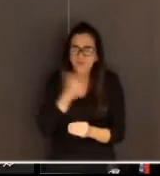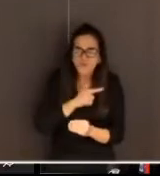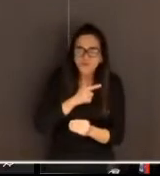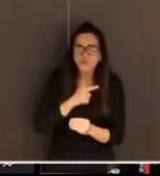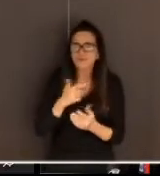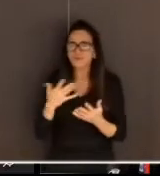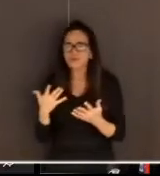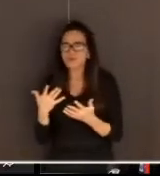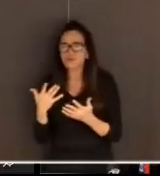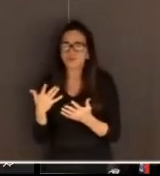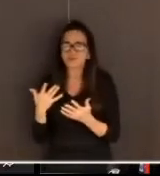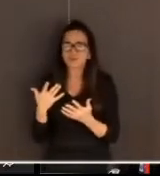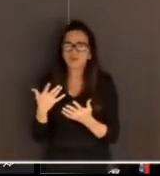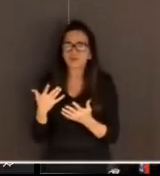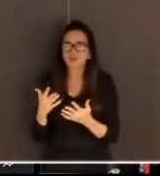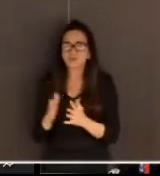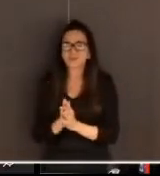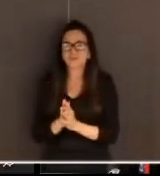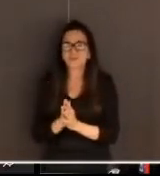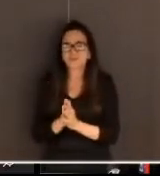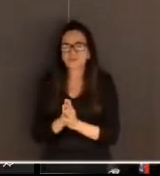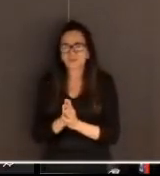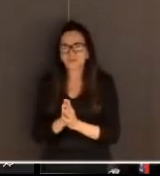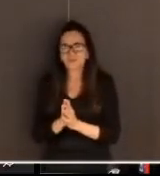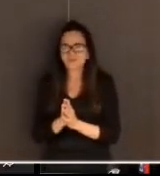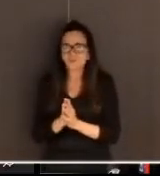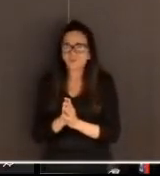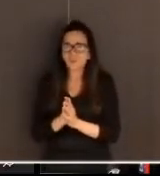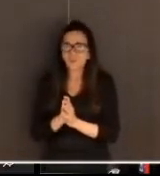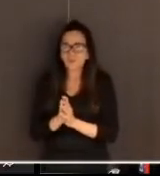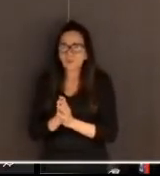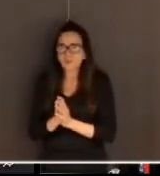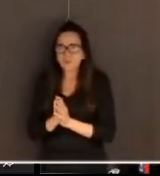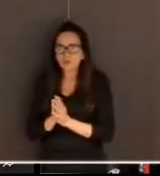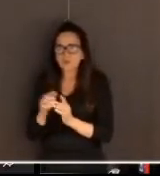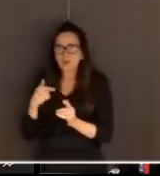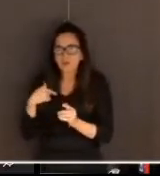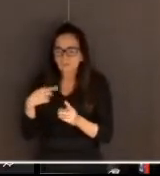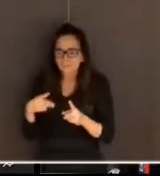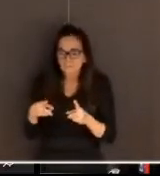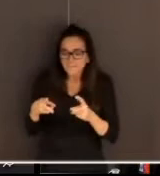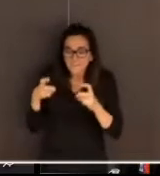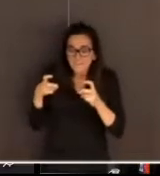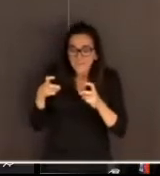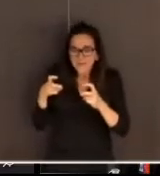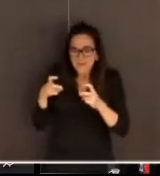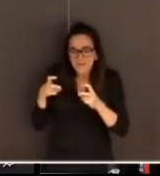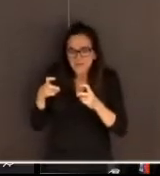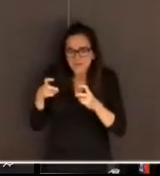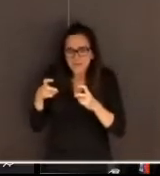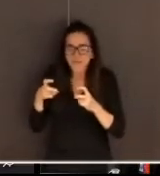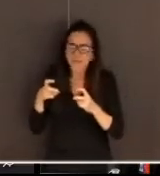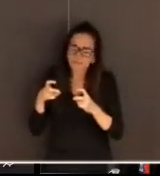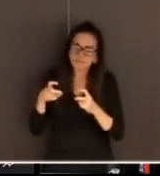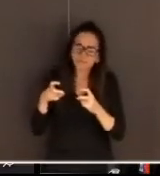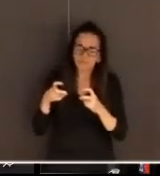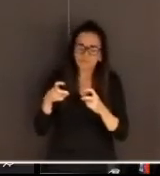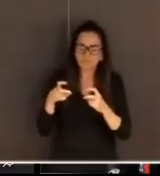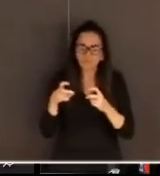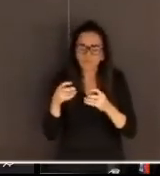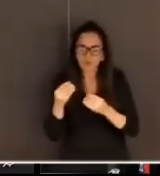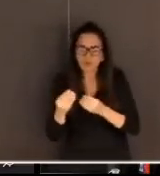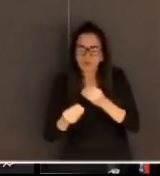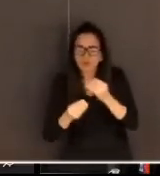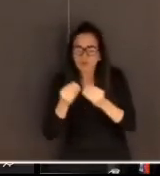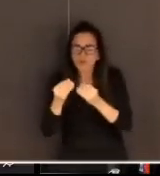É simples. É justamente atacar o ponto de que a mera menção à algema,